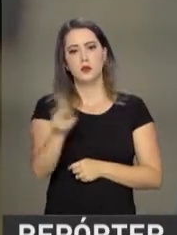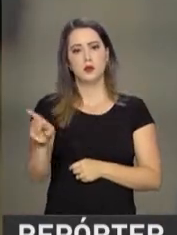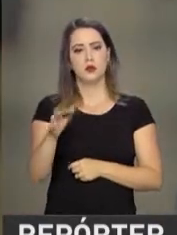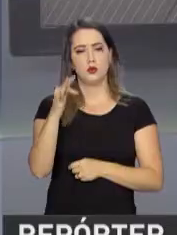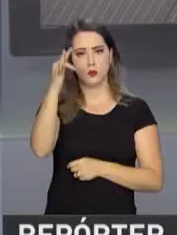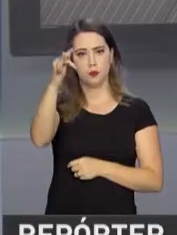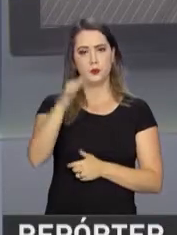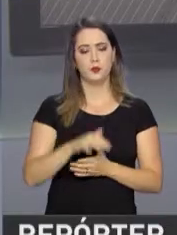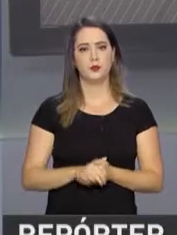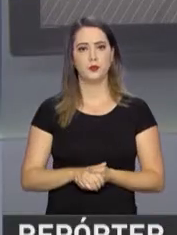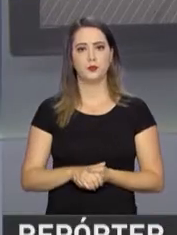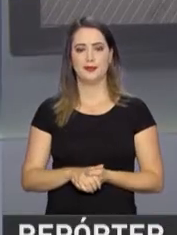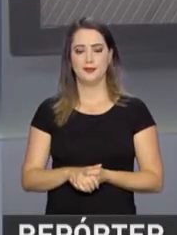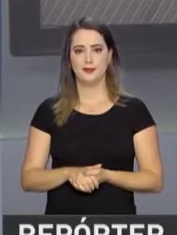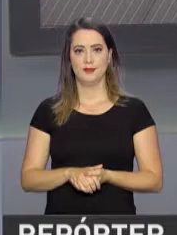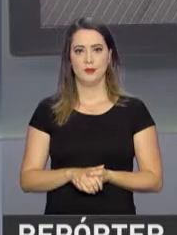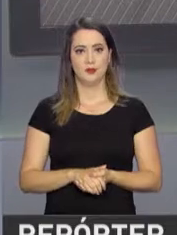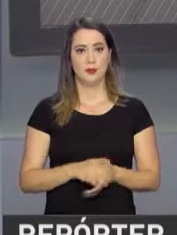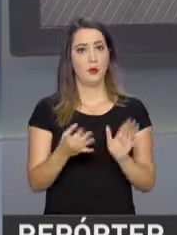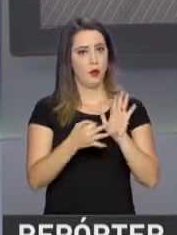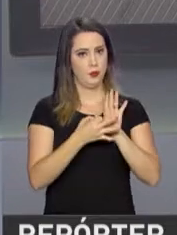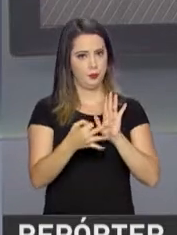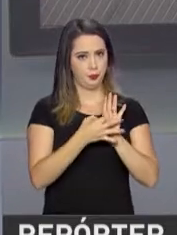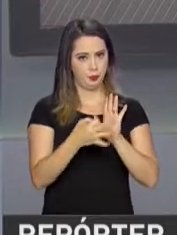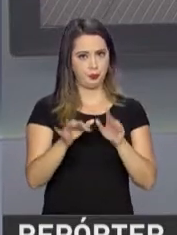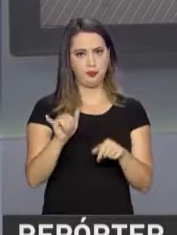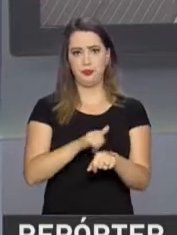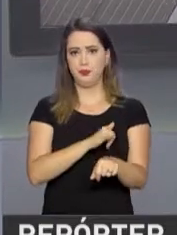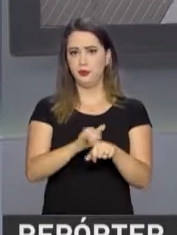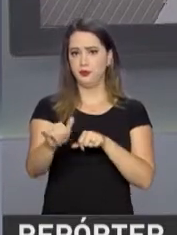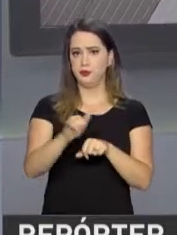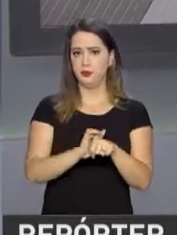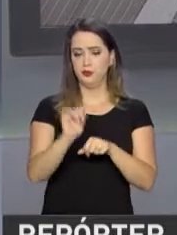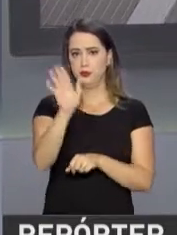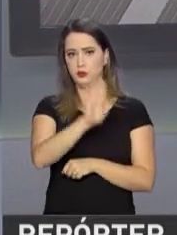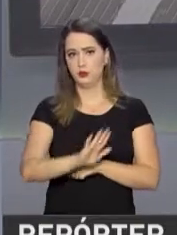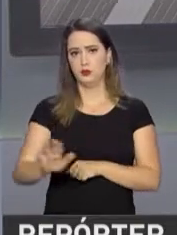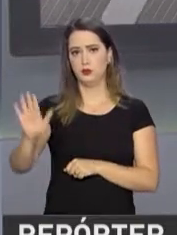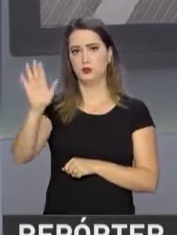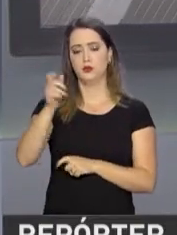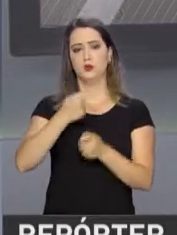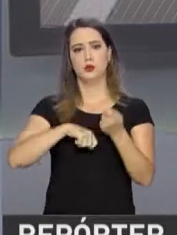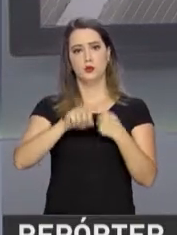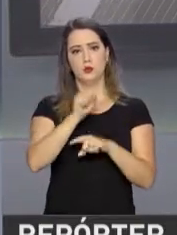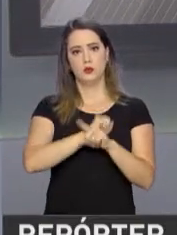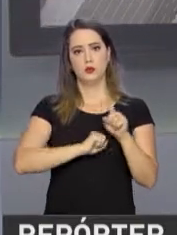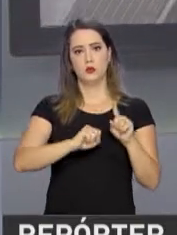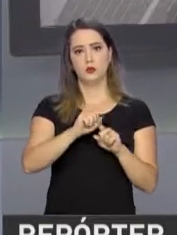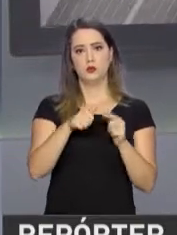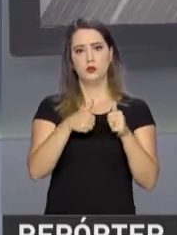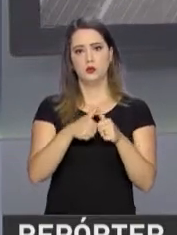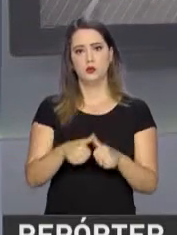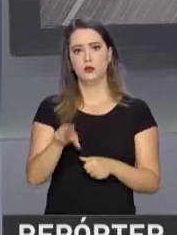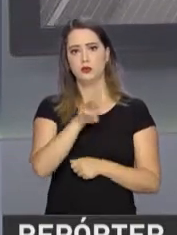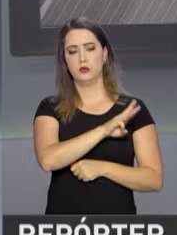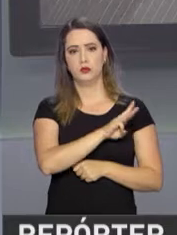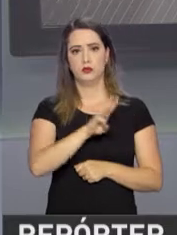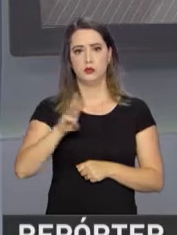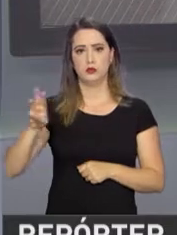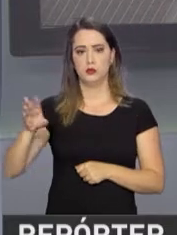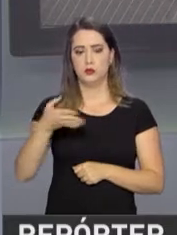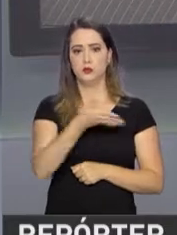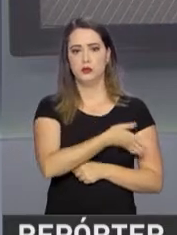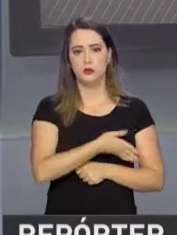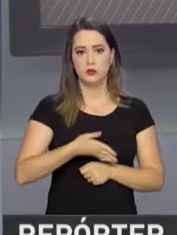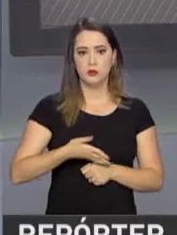transição a consulta pública sobre a estratégia nacional de desenvolvimento econômico e social está disponível no endereço